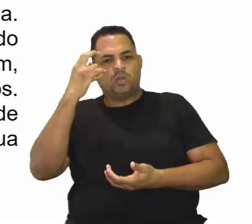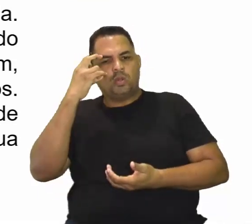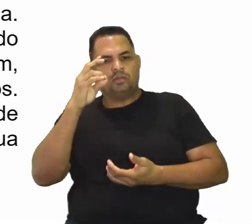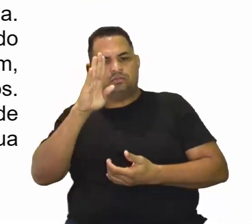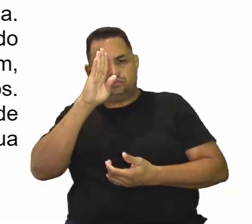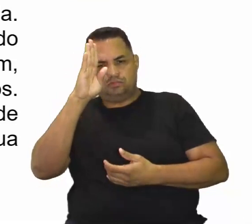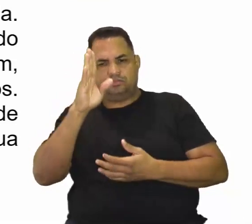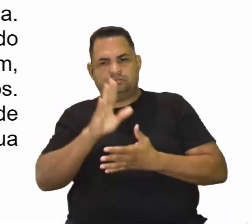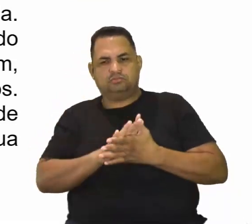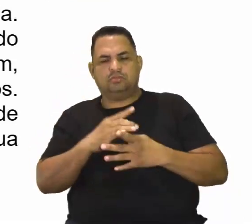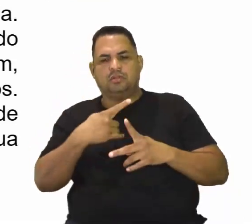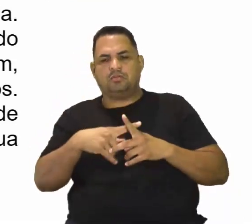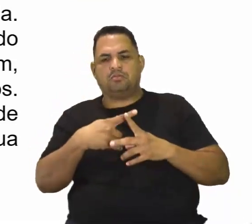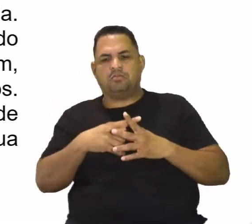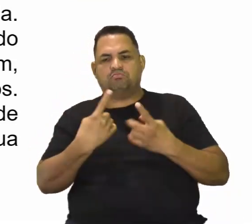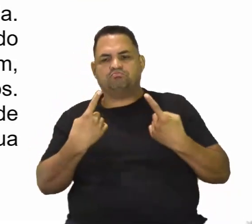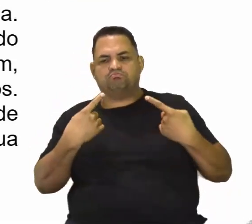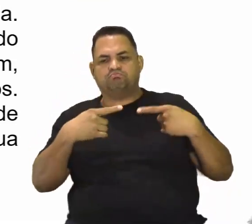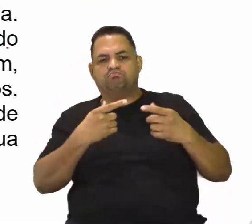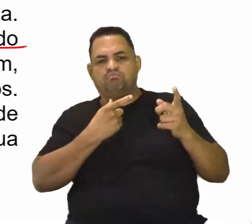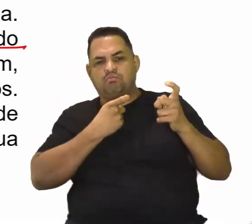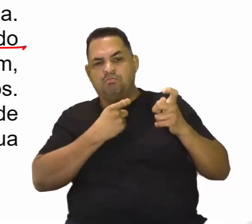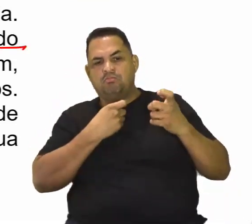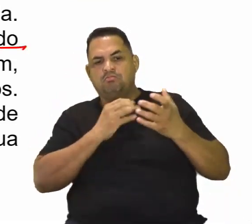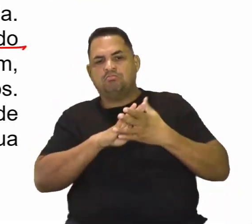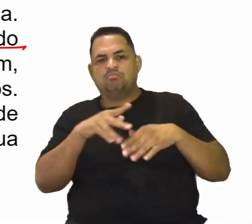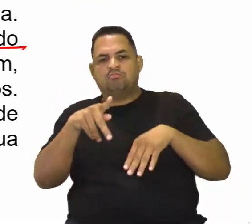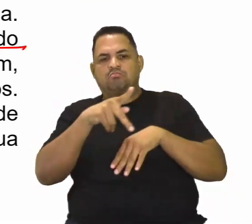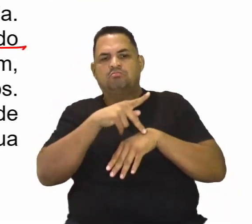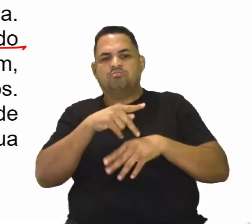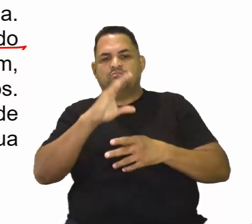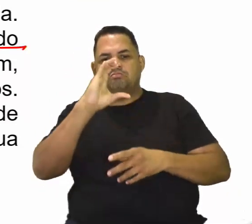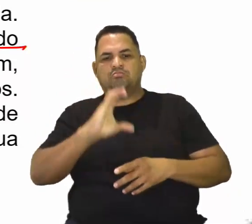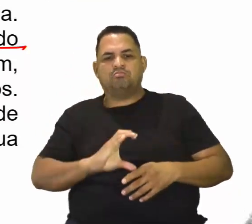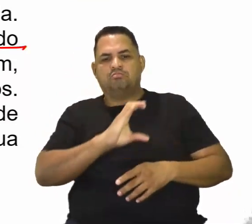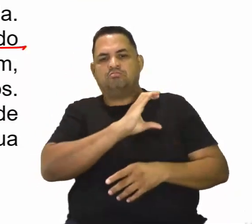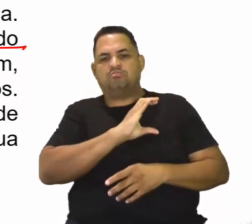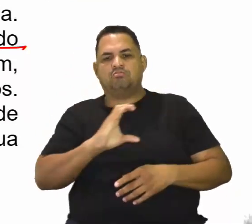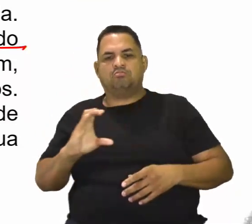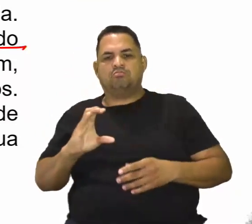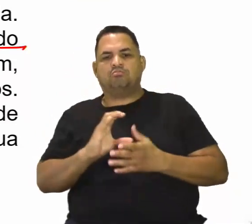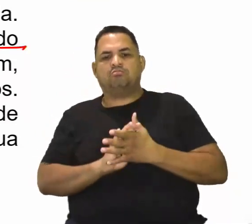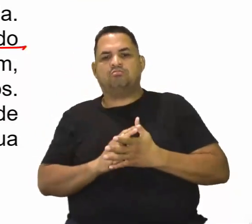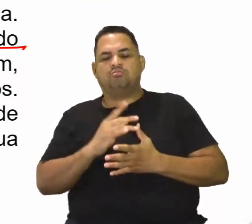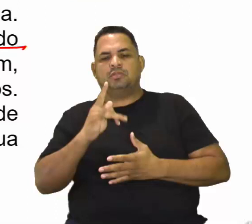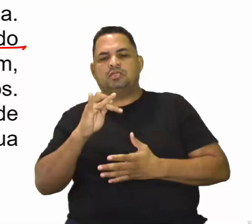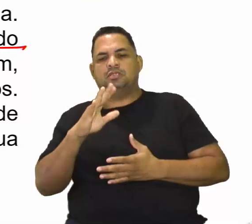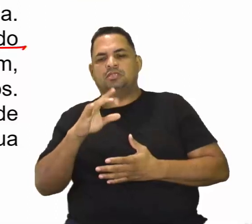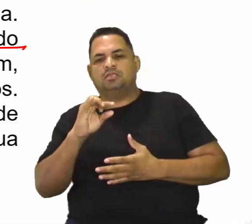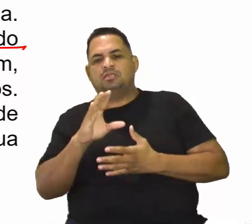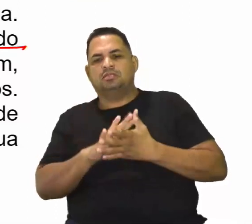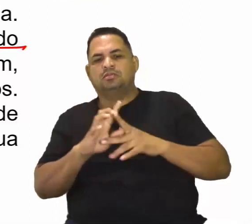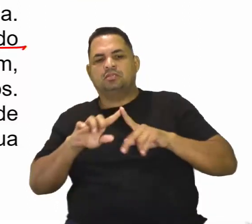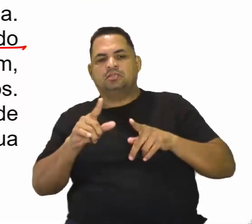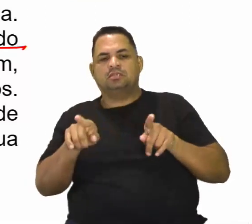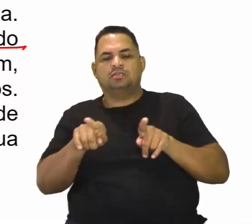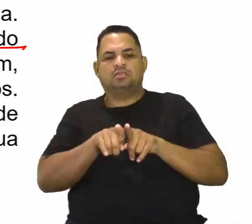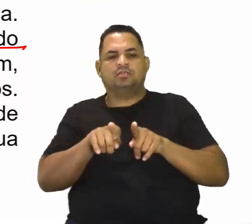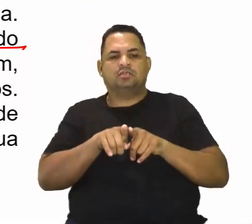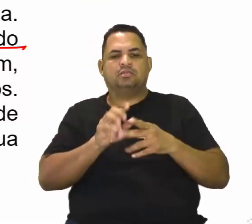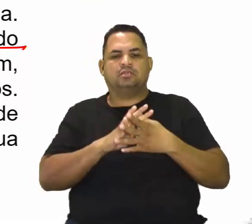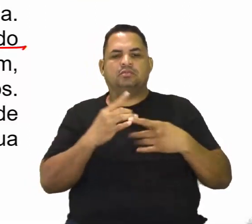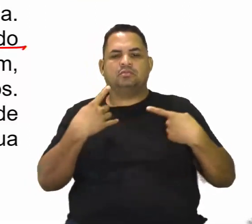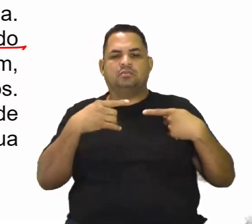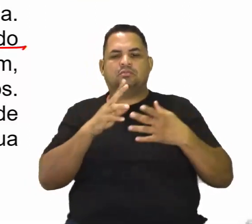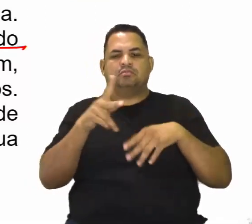Culturais, principalmente causados pelo conflito armado entre países católicos e protestantes, mas também, sobretudo,